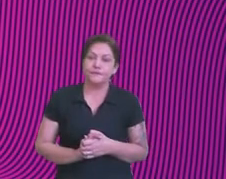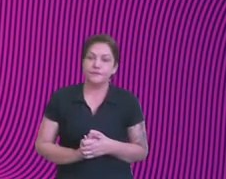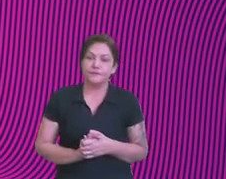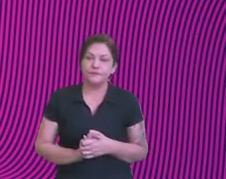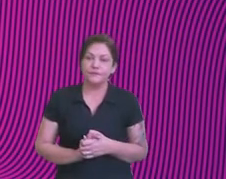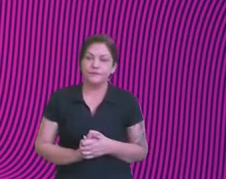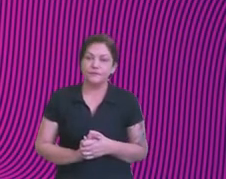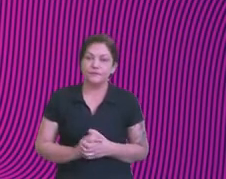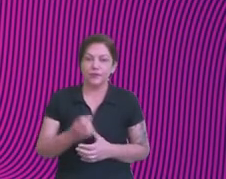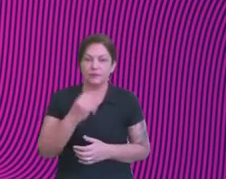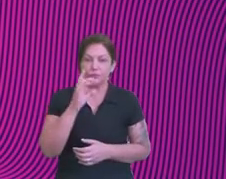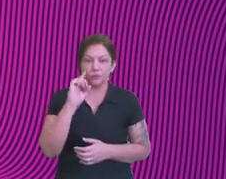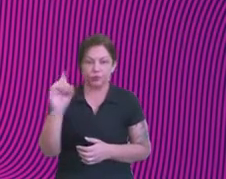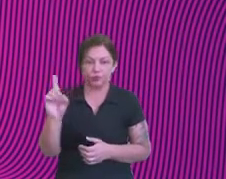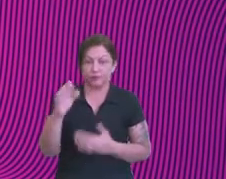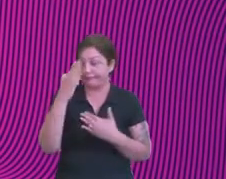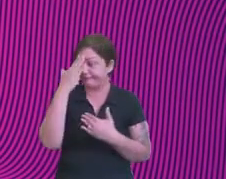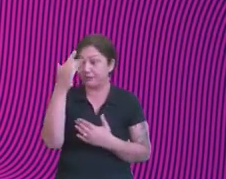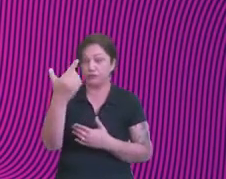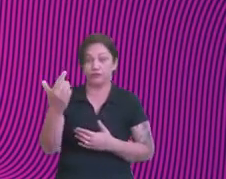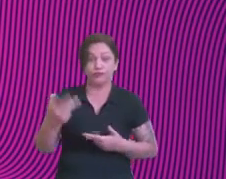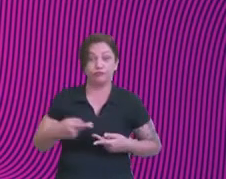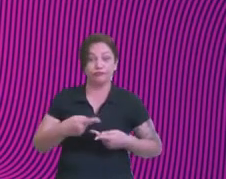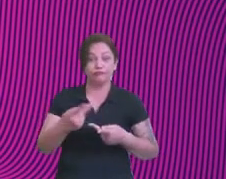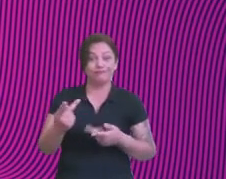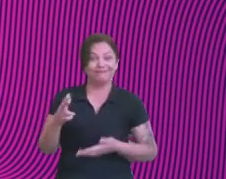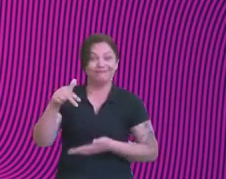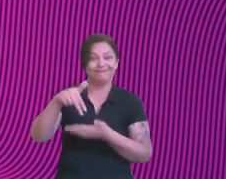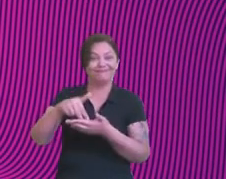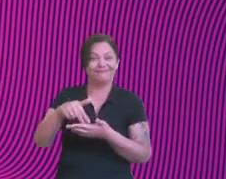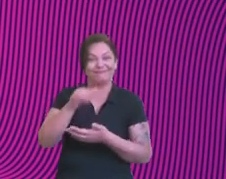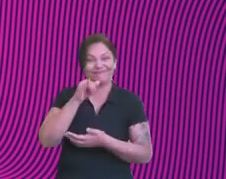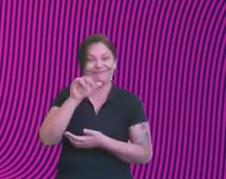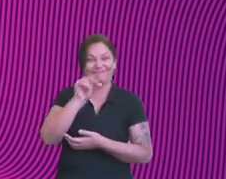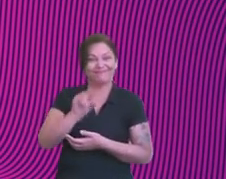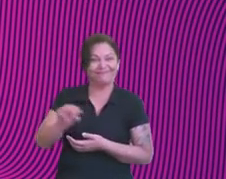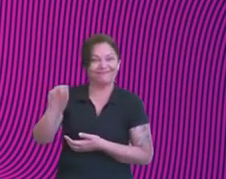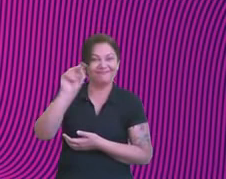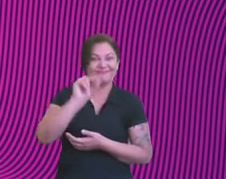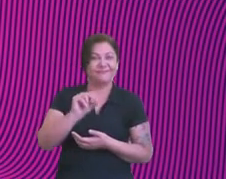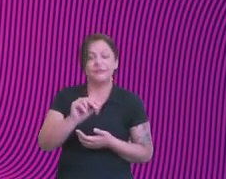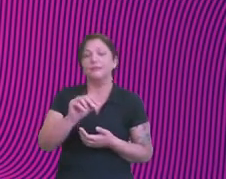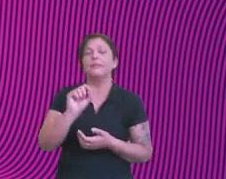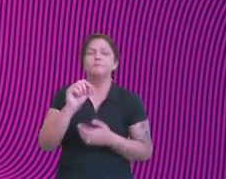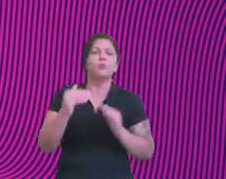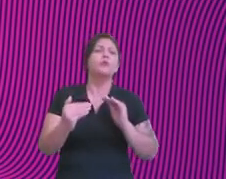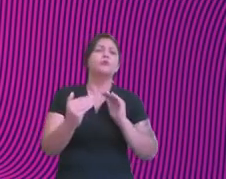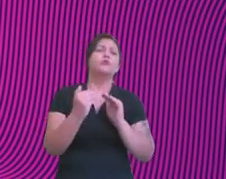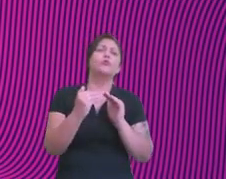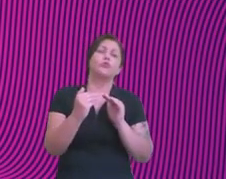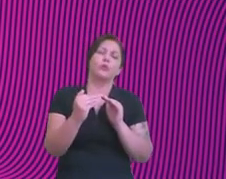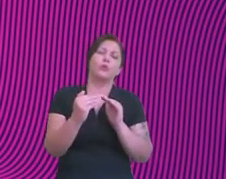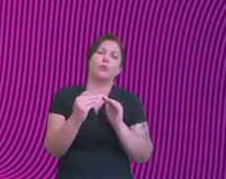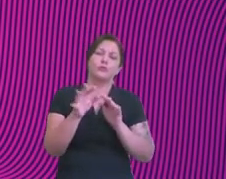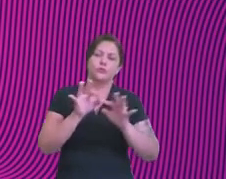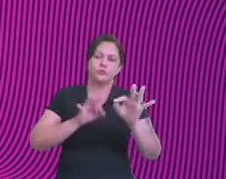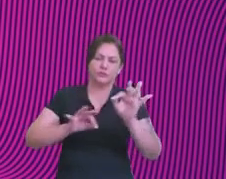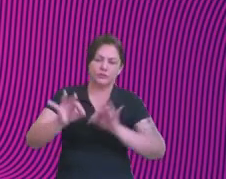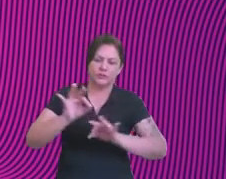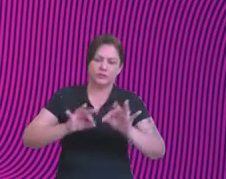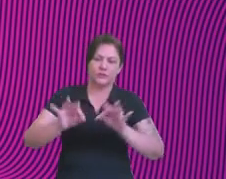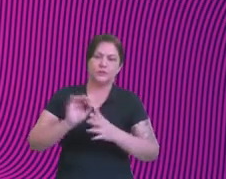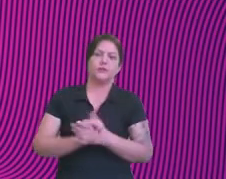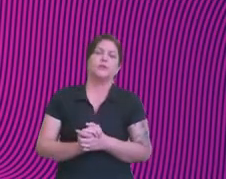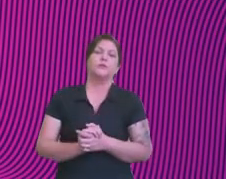Bom dia, obrigado de novo pelo convite, bom estar aqui com vocês. Eu concordo plenamente com o esquema que